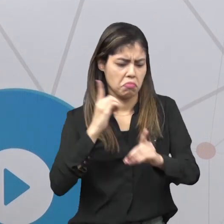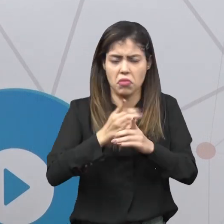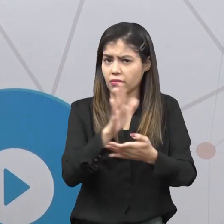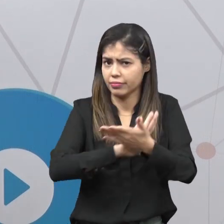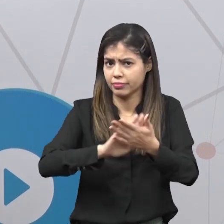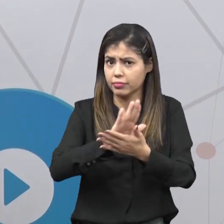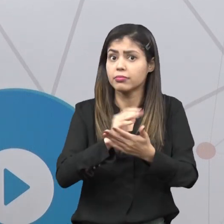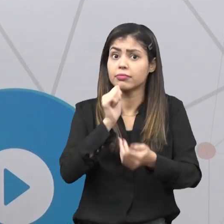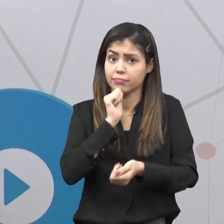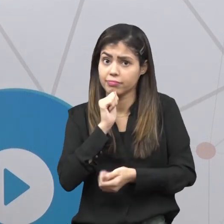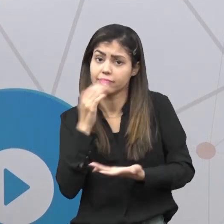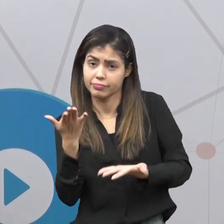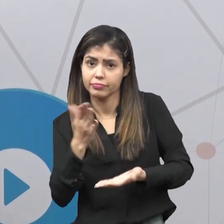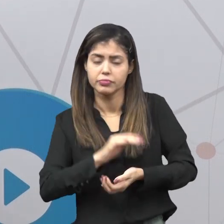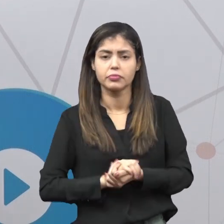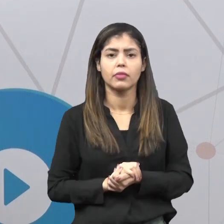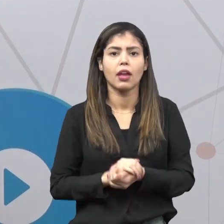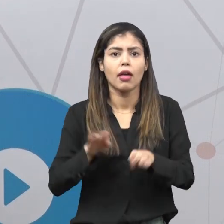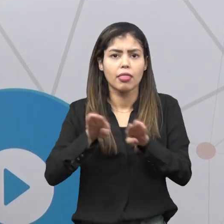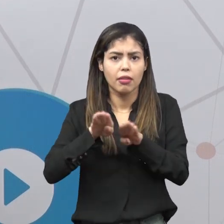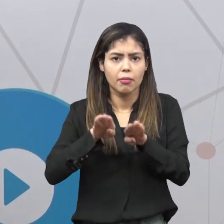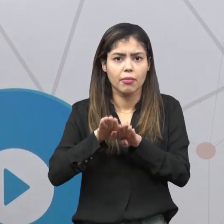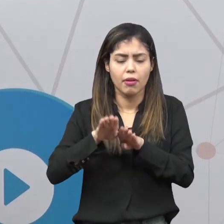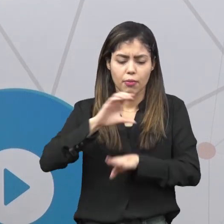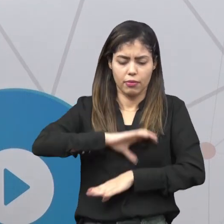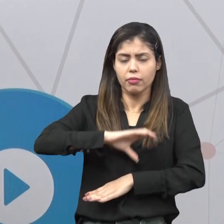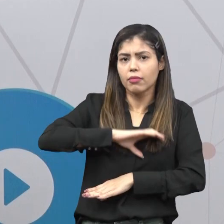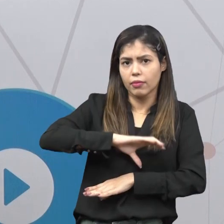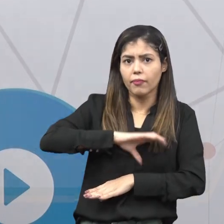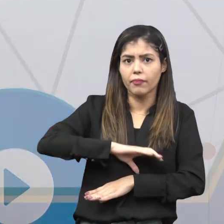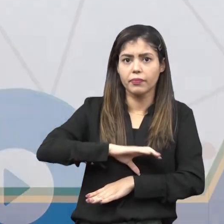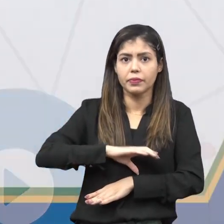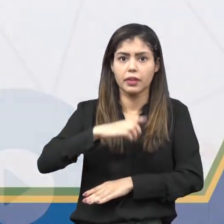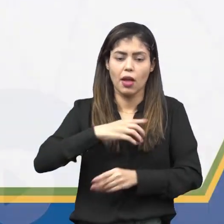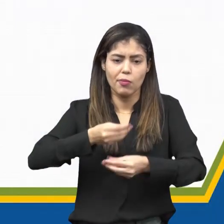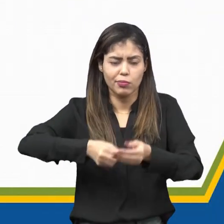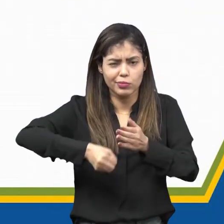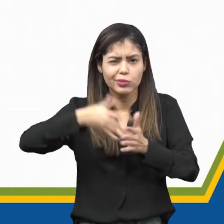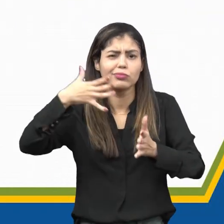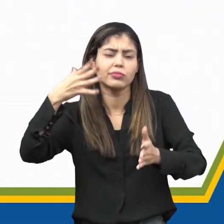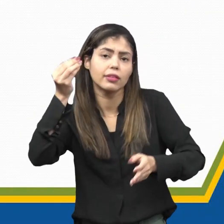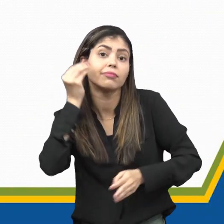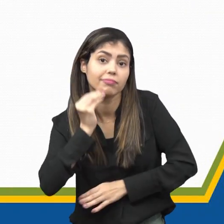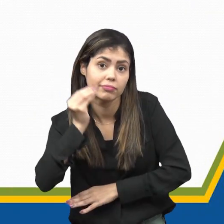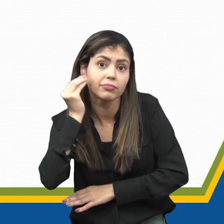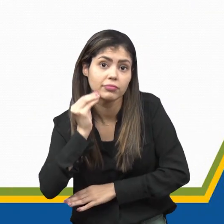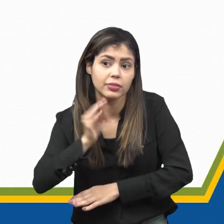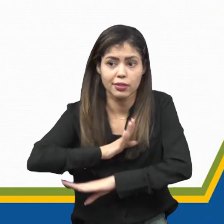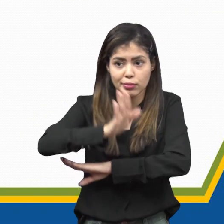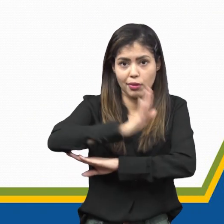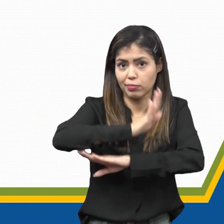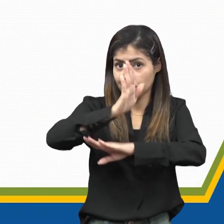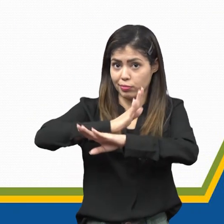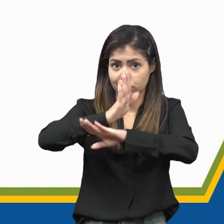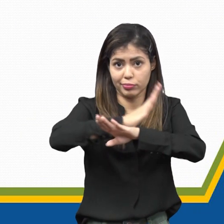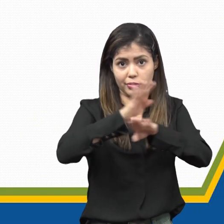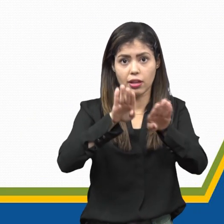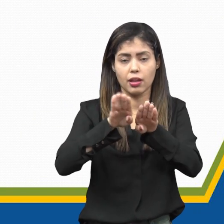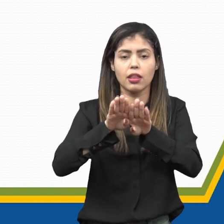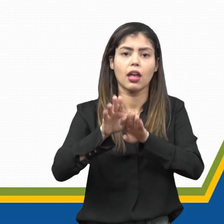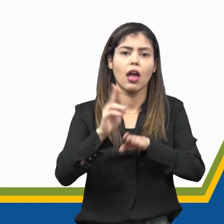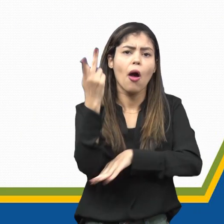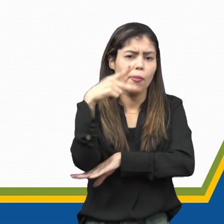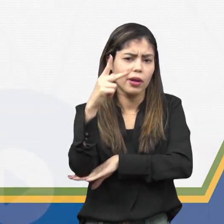E também, além desse desinteresse por Portugal, a gente tem inúmeras tentativas de invasão, Então é um período aí